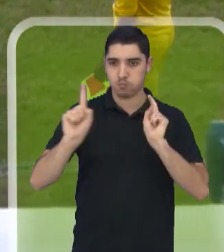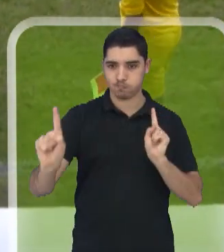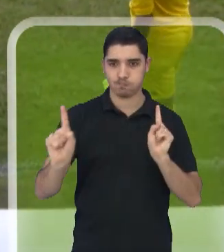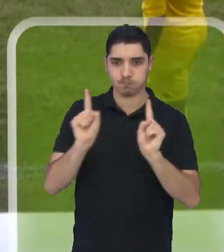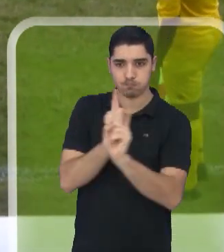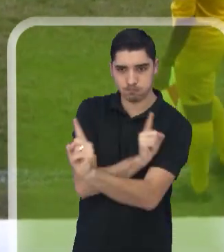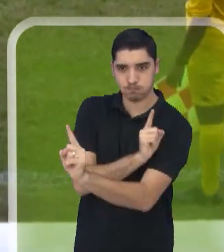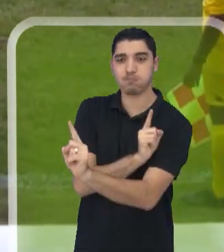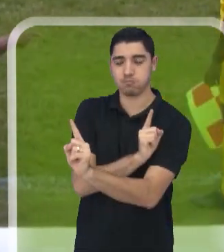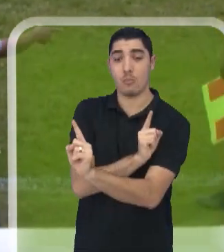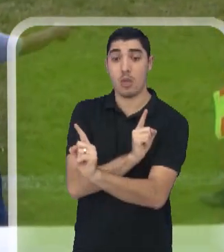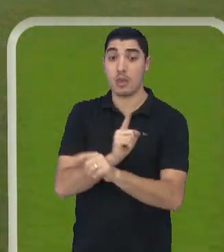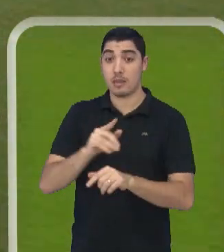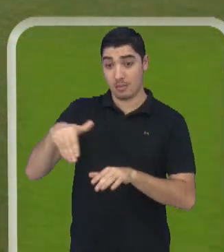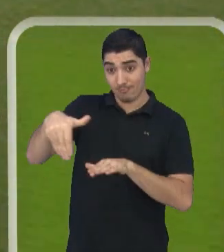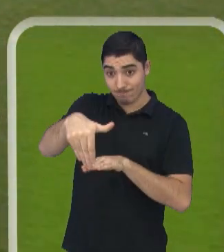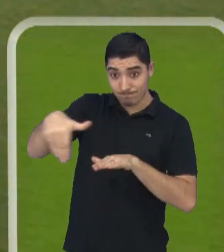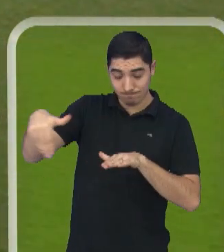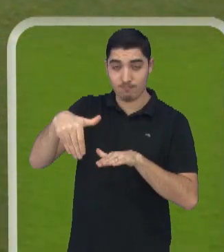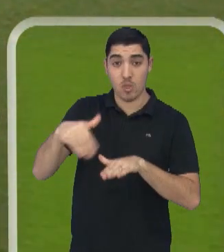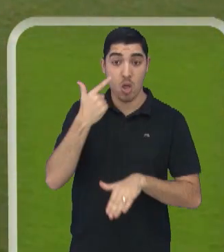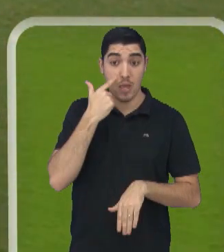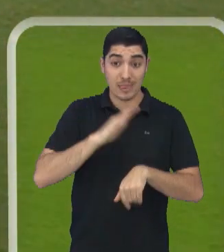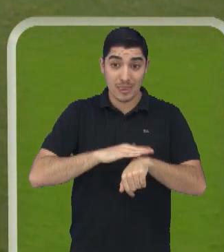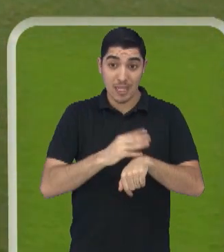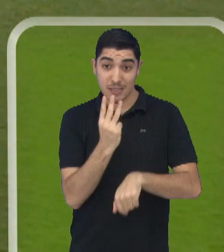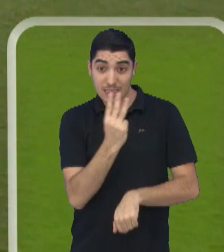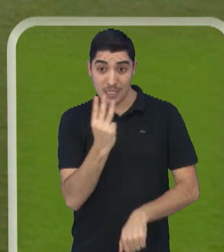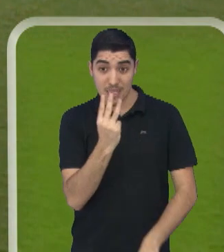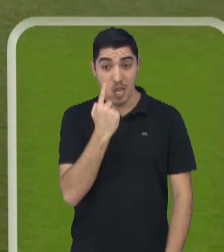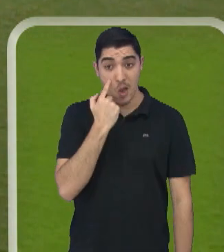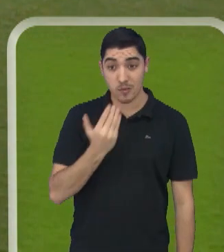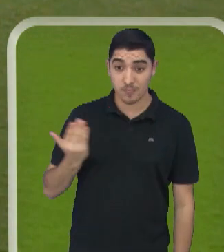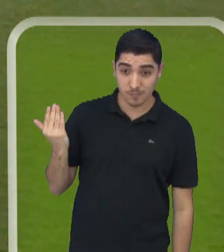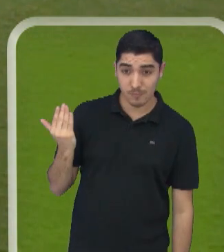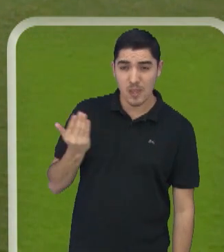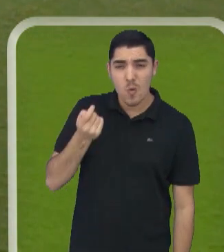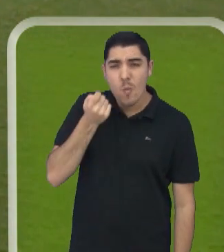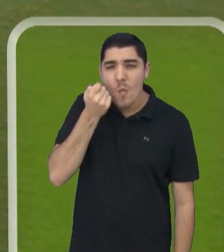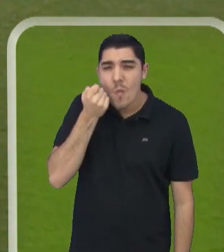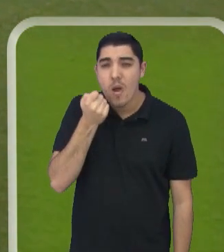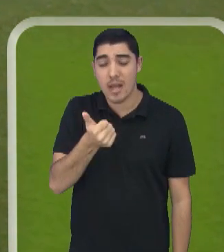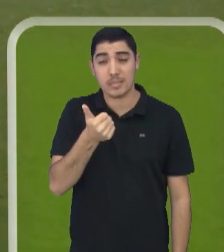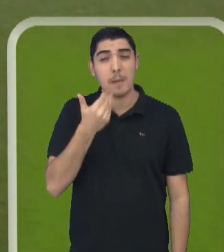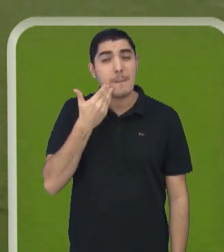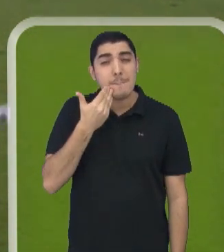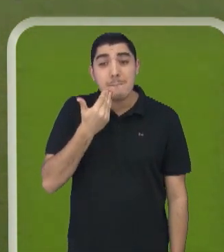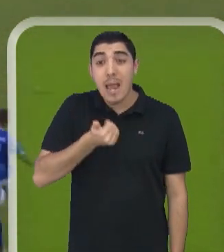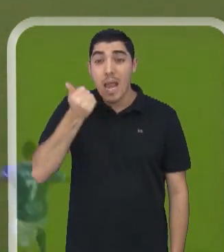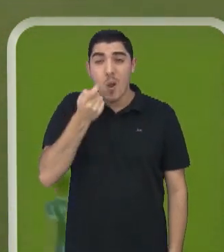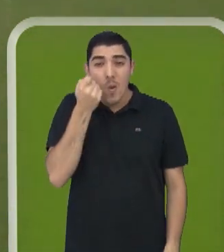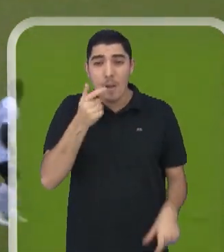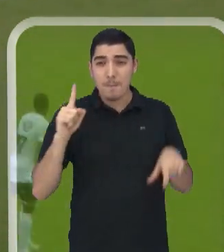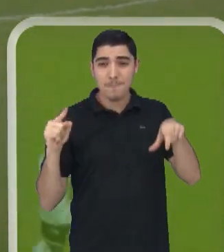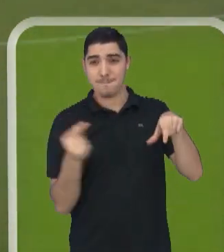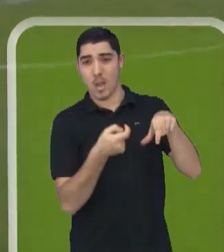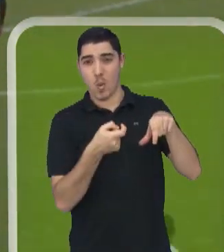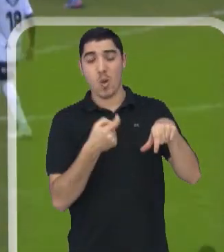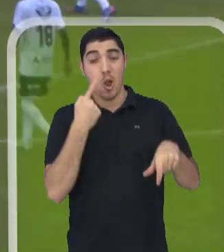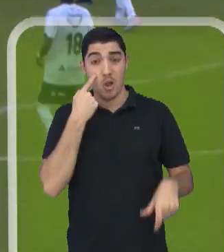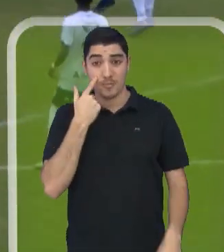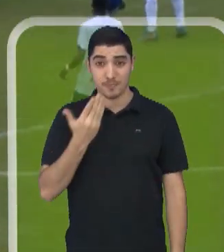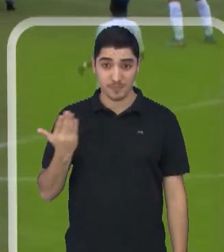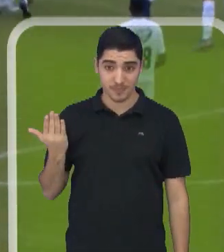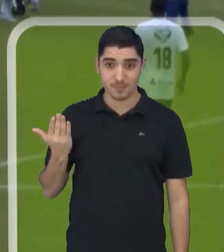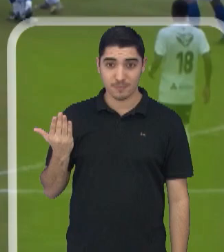principalmente no ataque. Aos 33, a melhor chance da partida, quando a bola foi levantada na área do São Bernardo